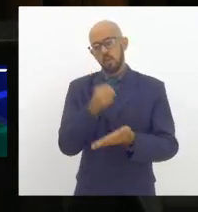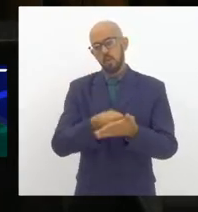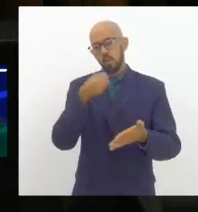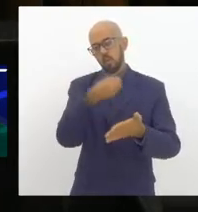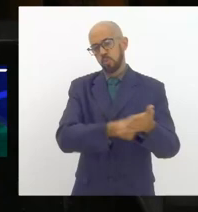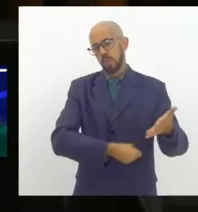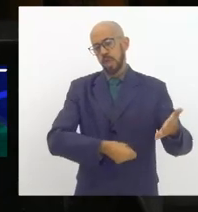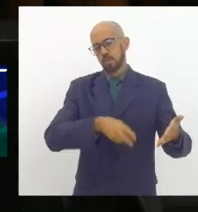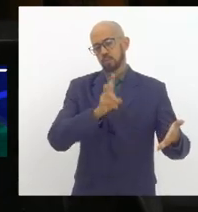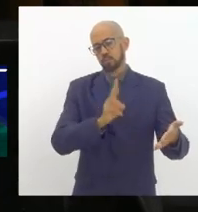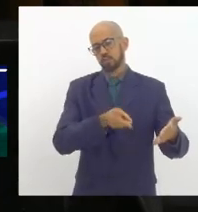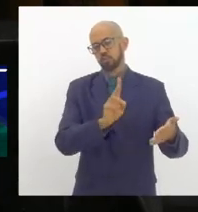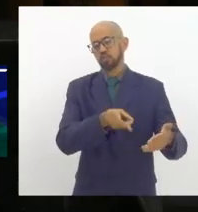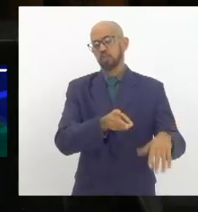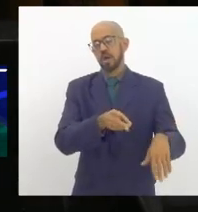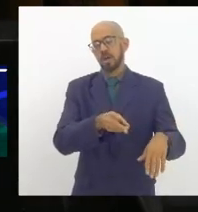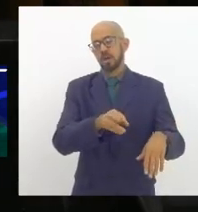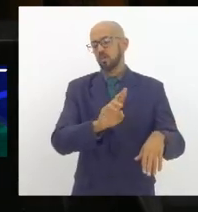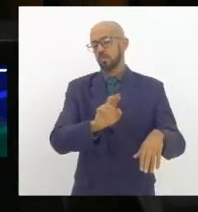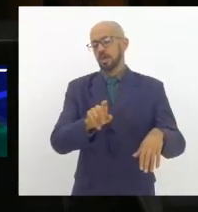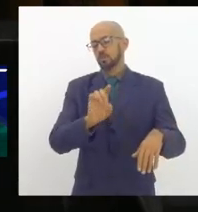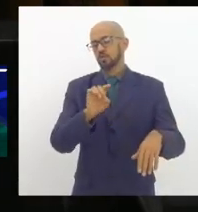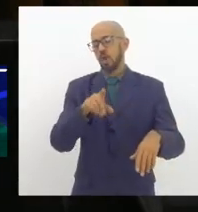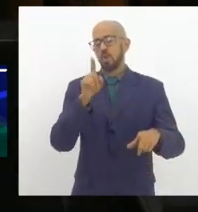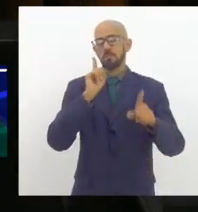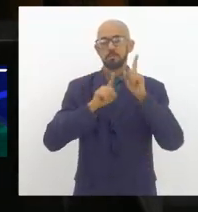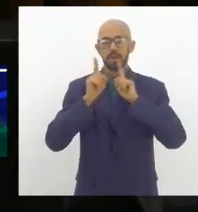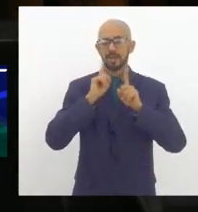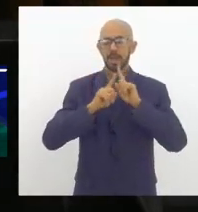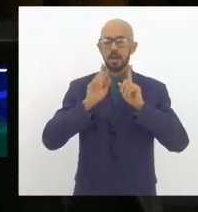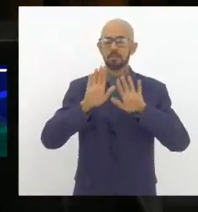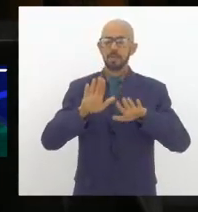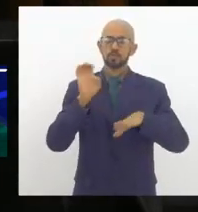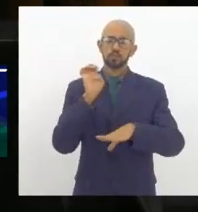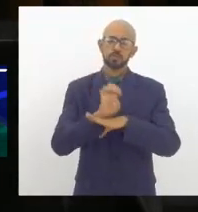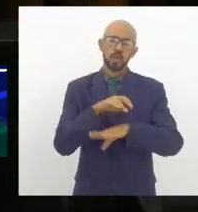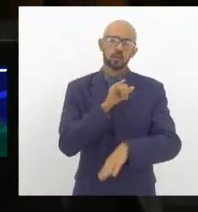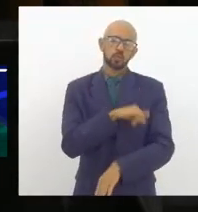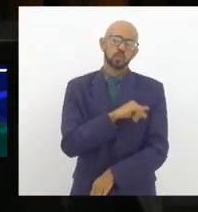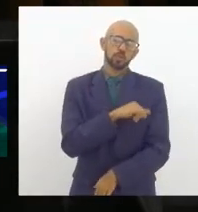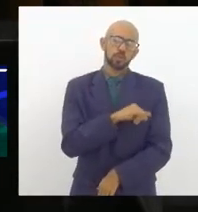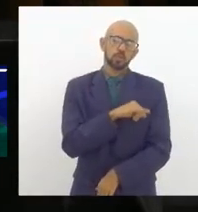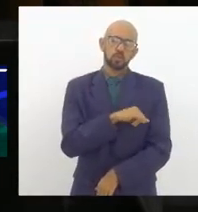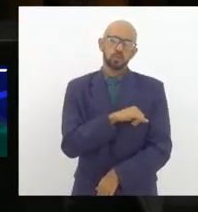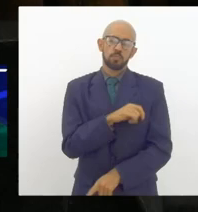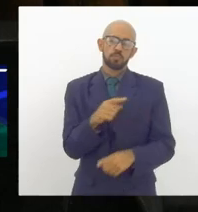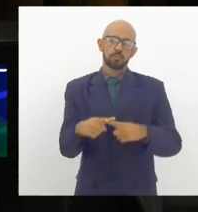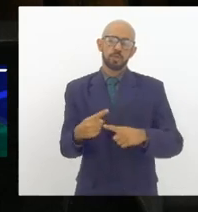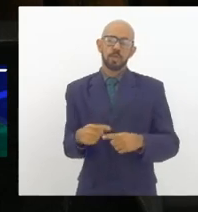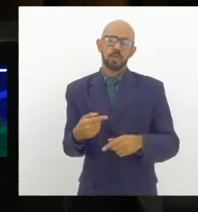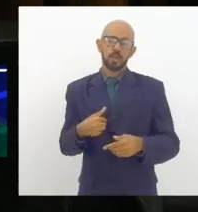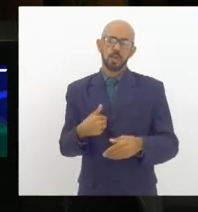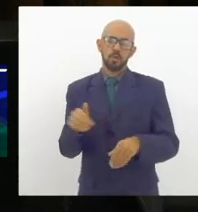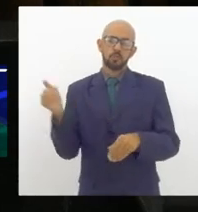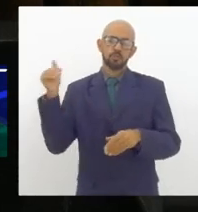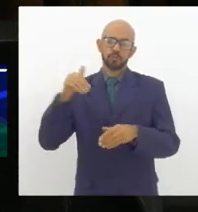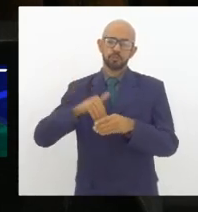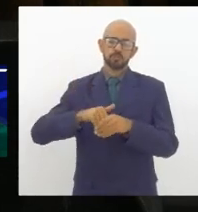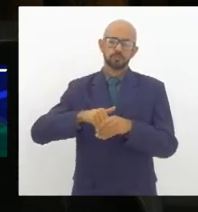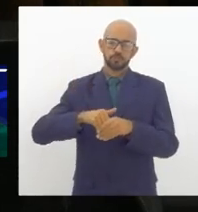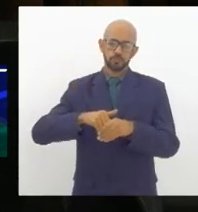não só no município de Maricá disso mas no estado do Rio de Janeiro Afinal de conta eu fui eleito para ser Deputado dos